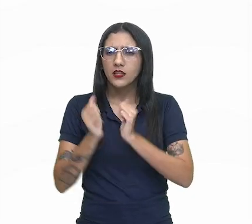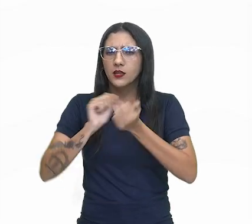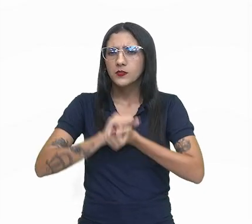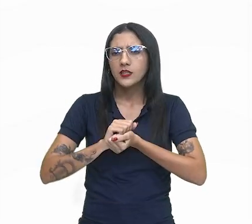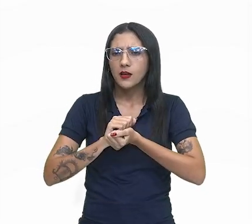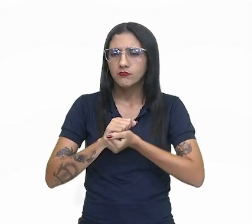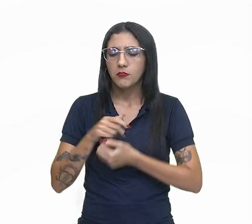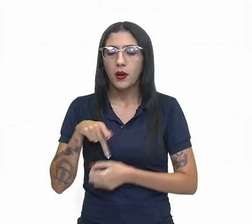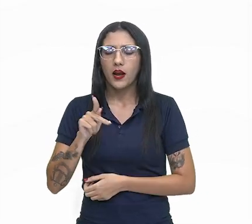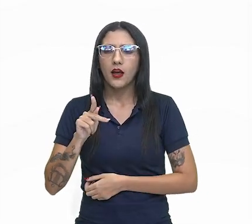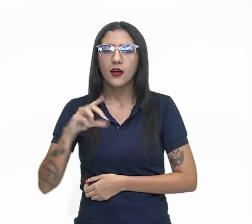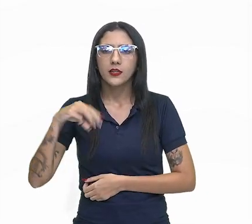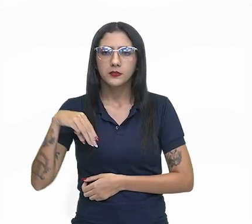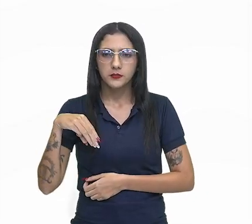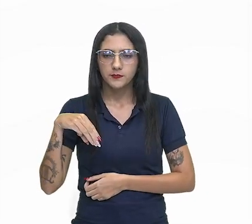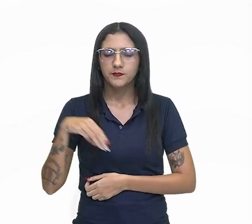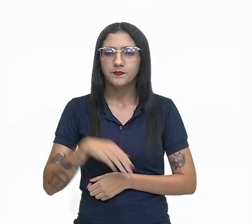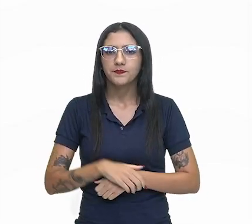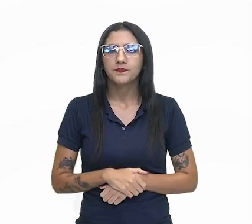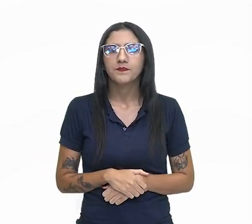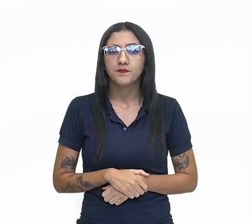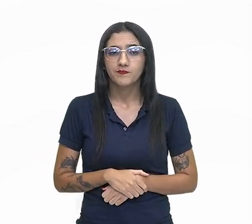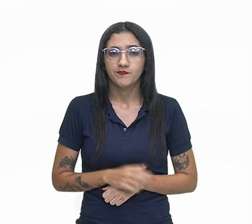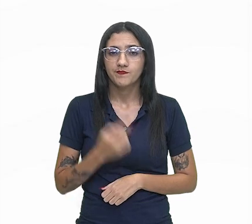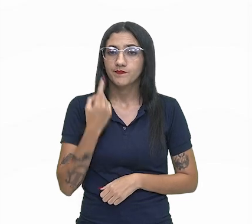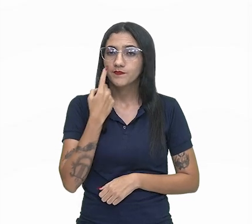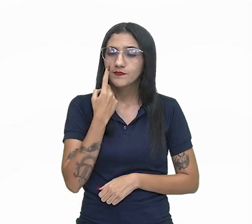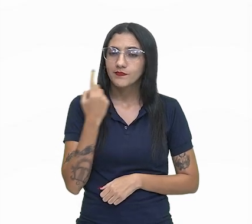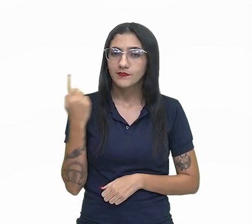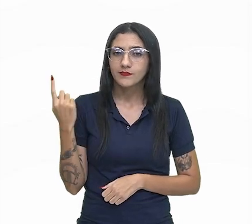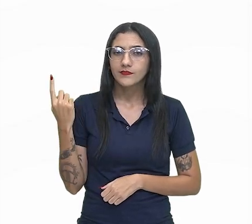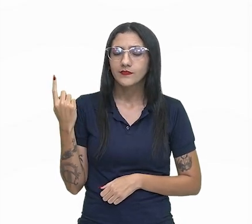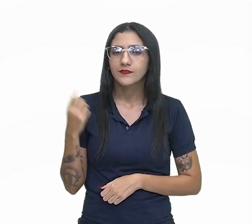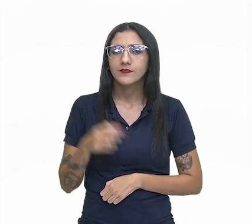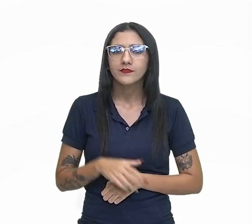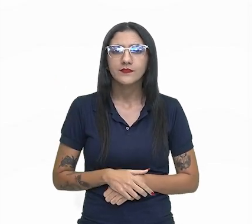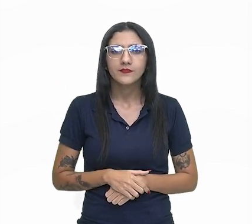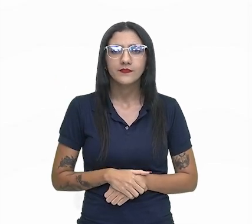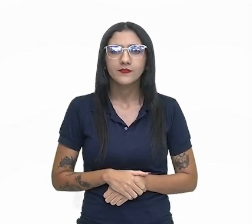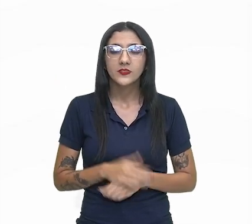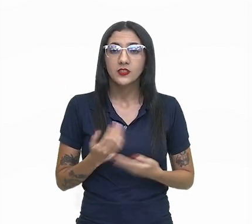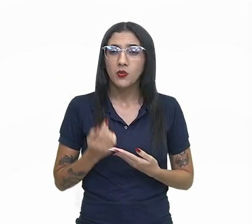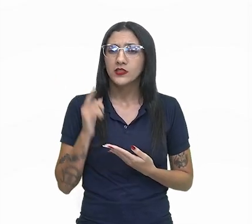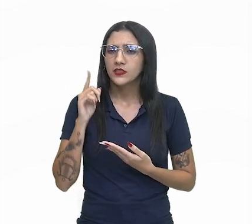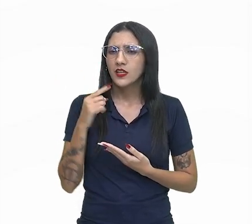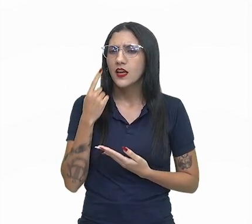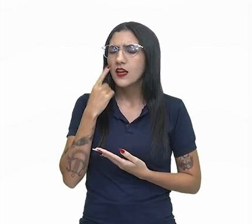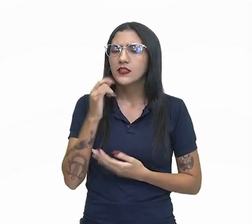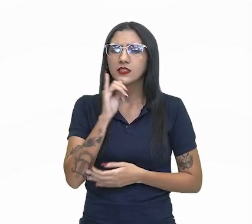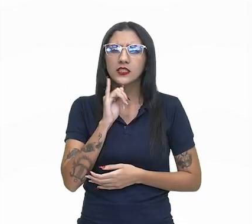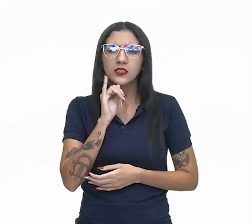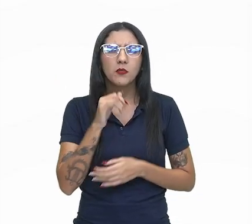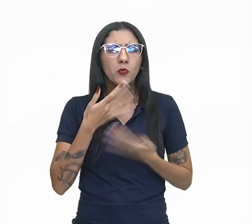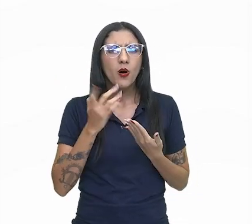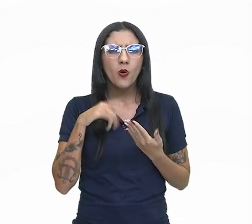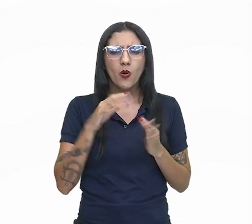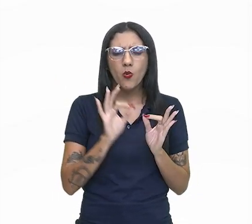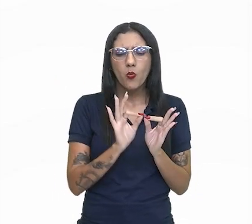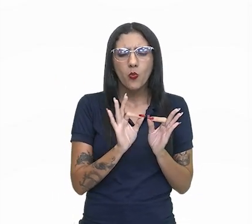para quilômetro, olha só. Então veja que nesse caso aí, ó, qual o